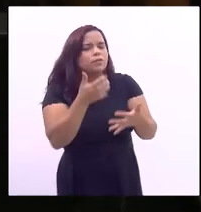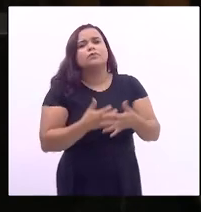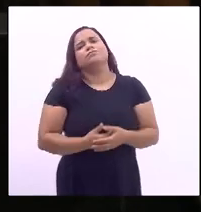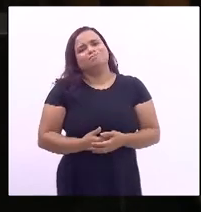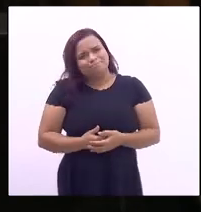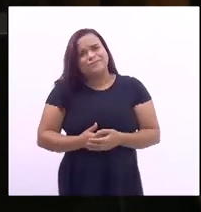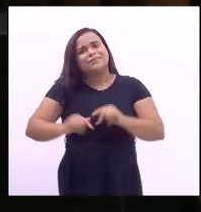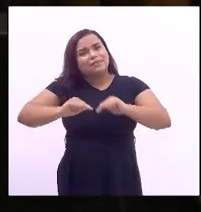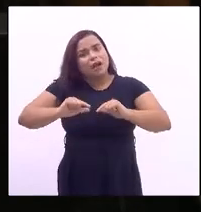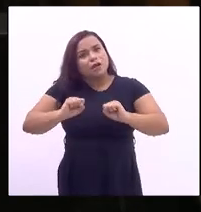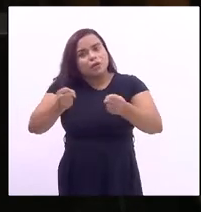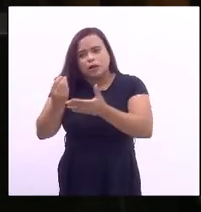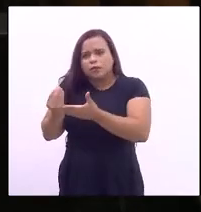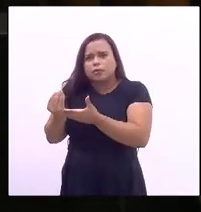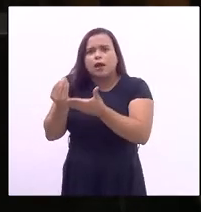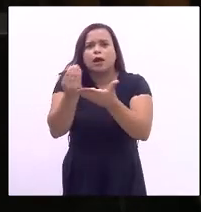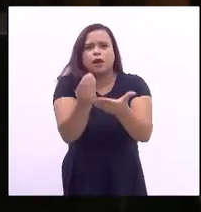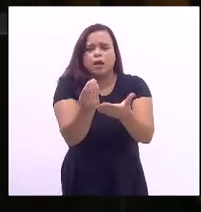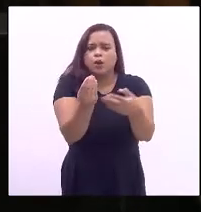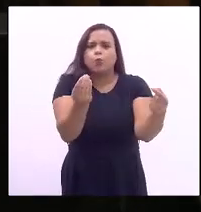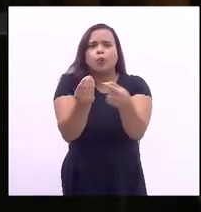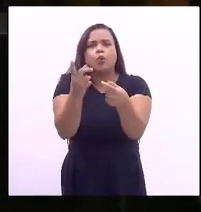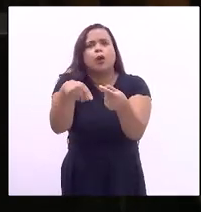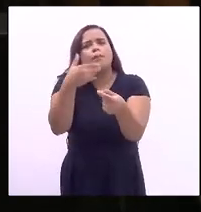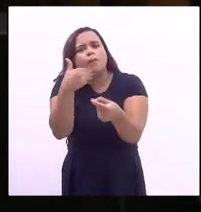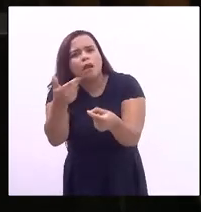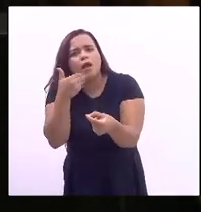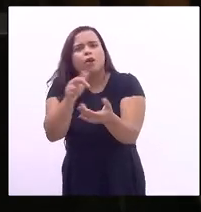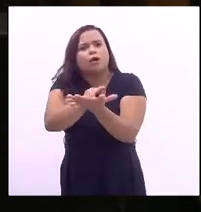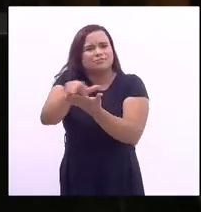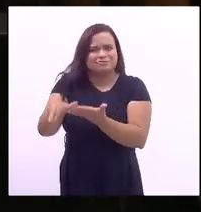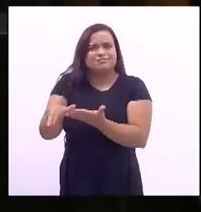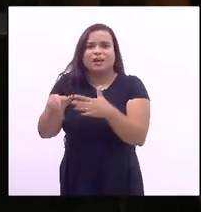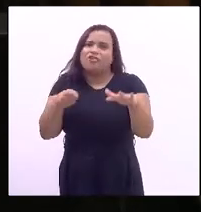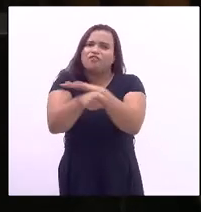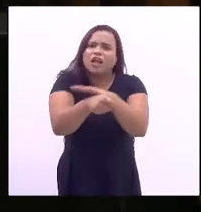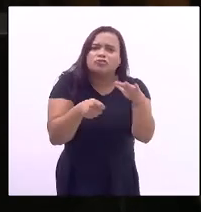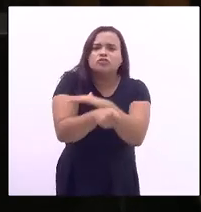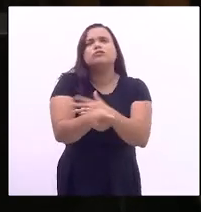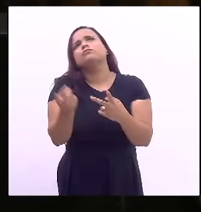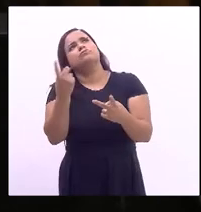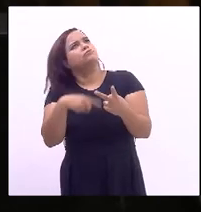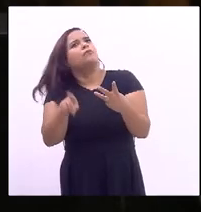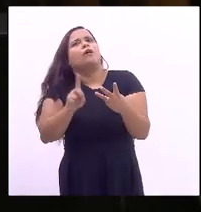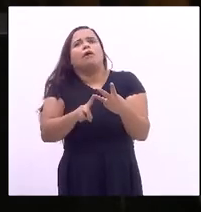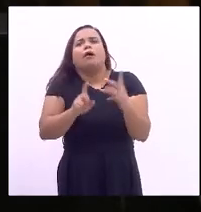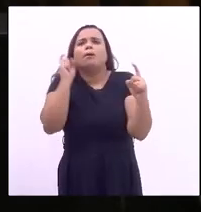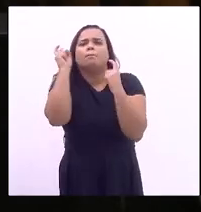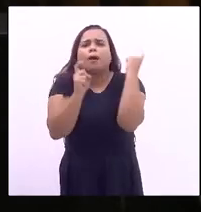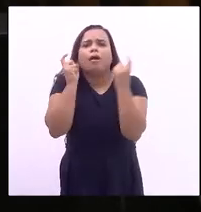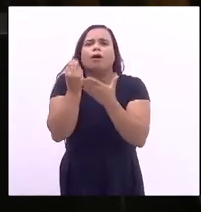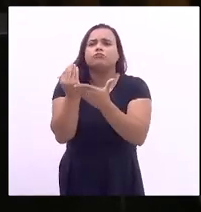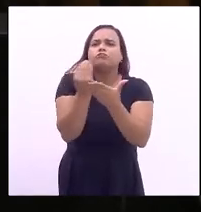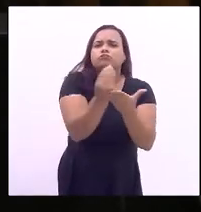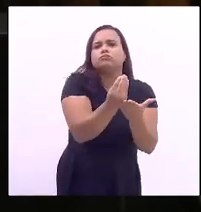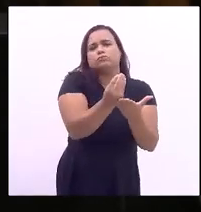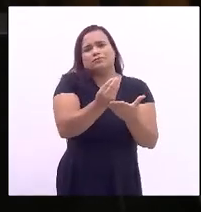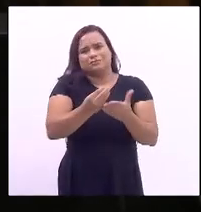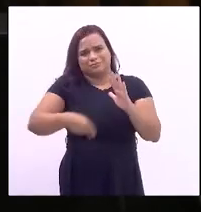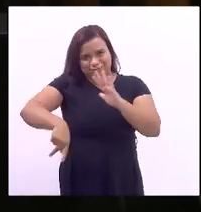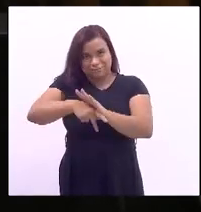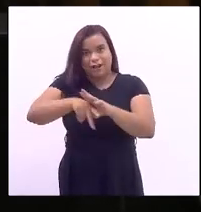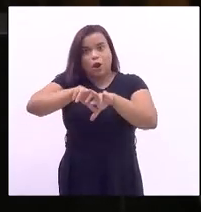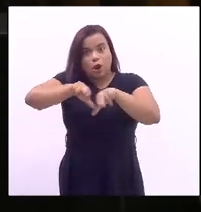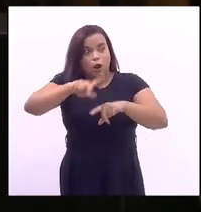prol de trazer sim melhorias investimento preocupação com que